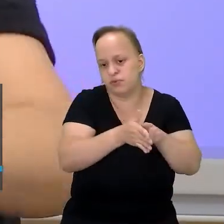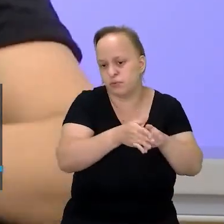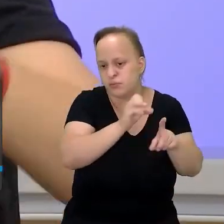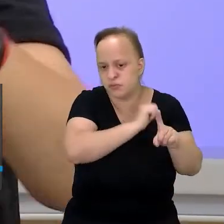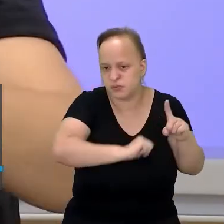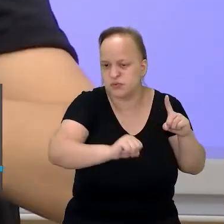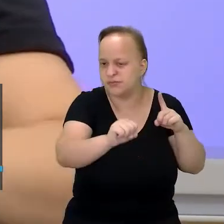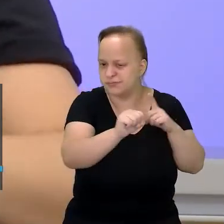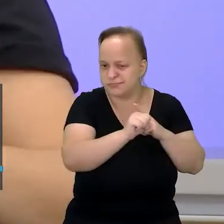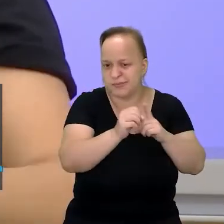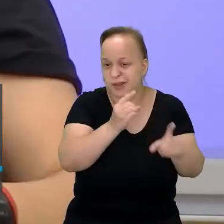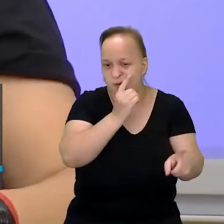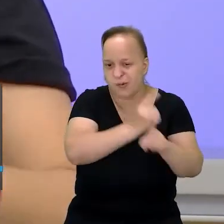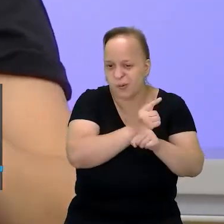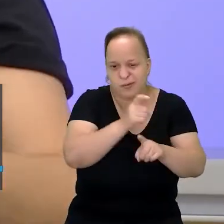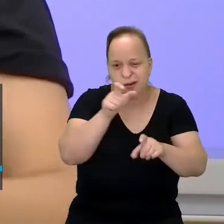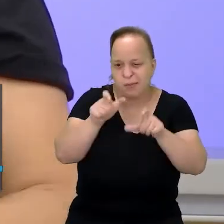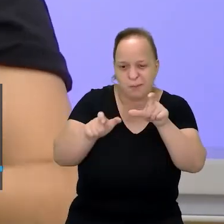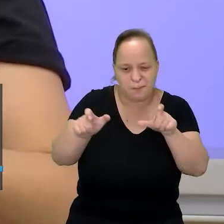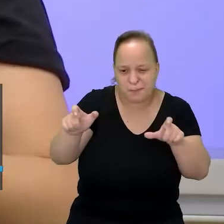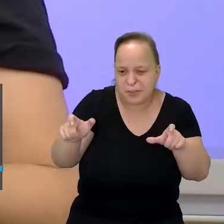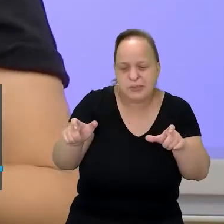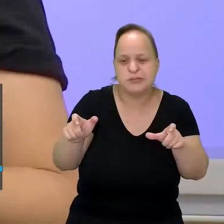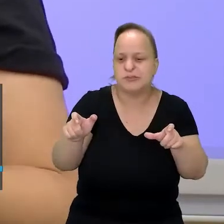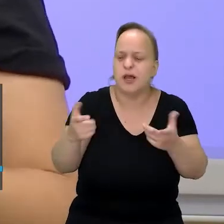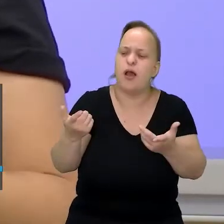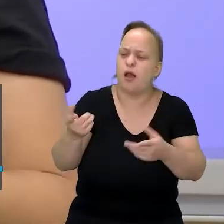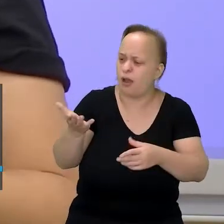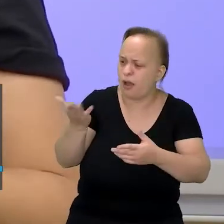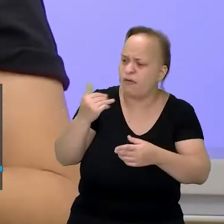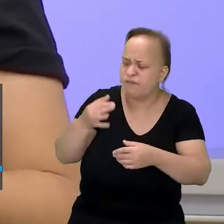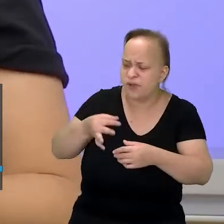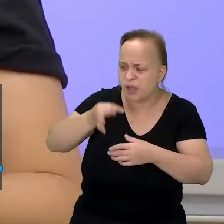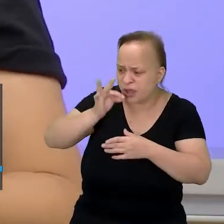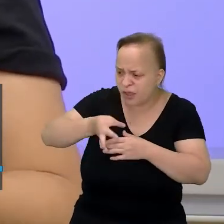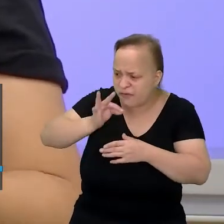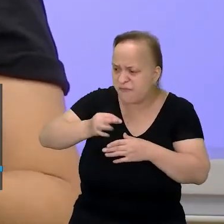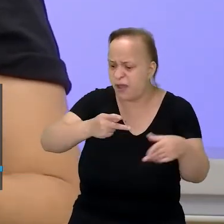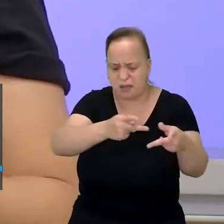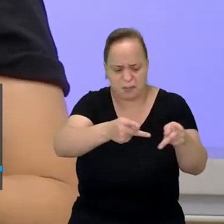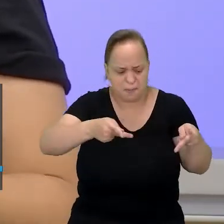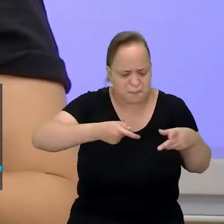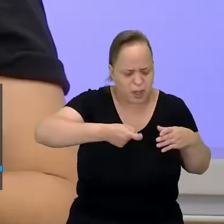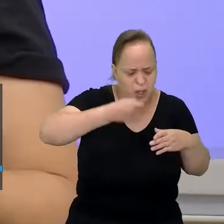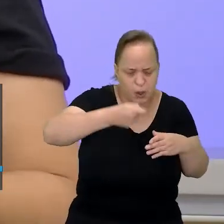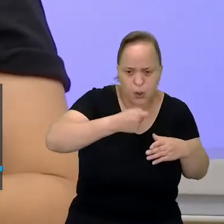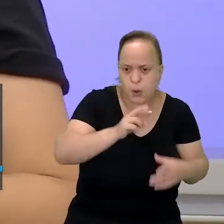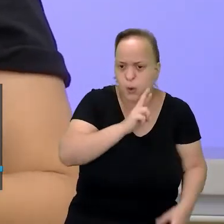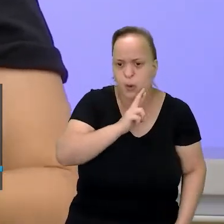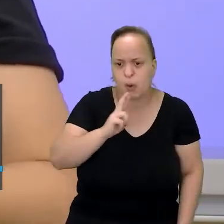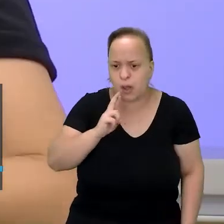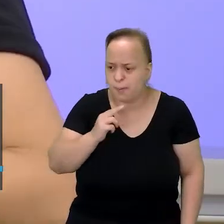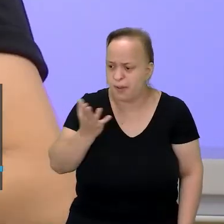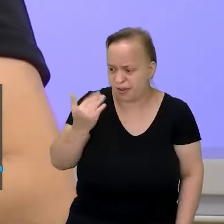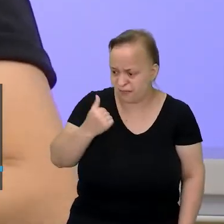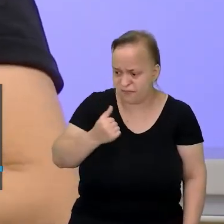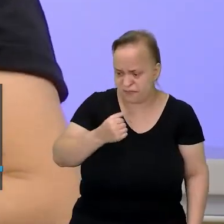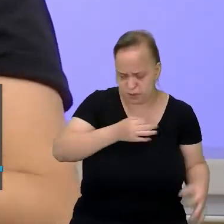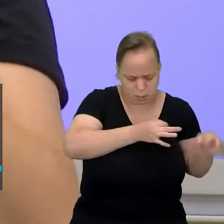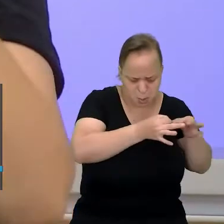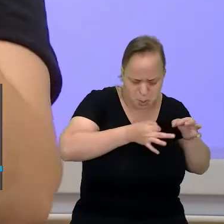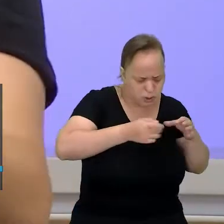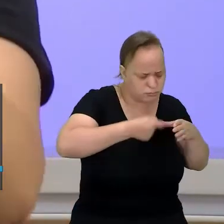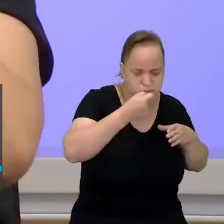você quer encontrar alguém? Vamos tomar um café, vamos comer uma pizza, vamos no restaurante, passa aqui em casa, a gente faz alguma